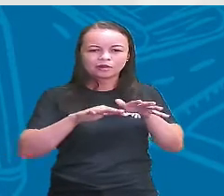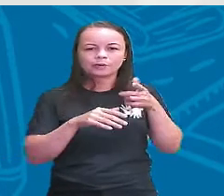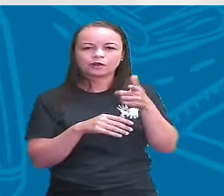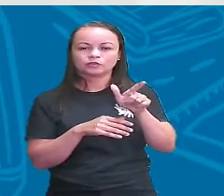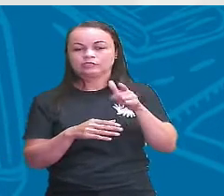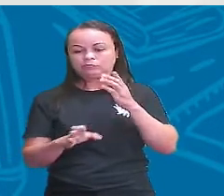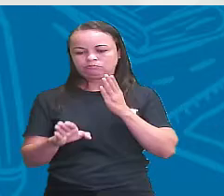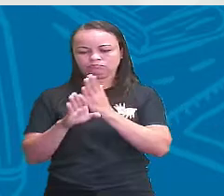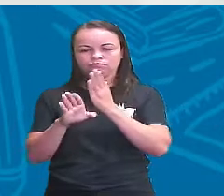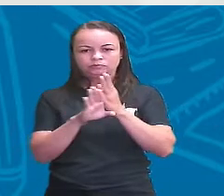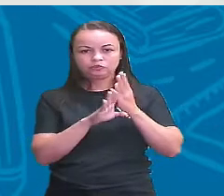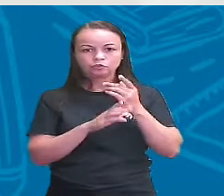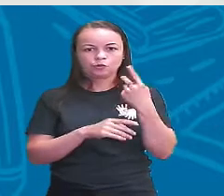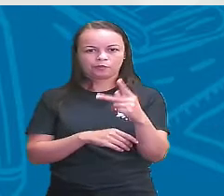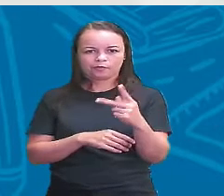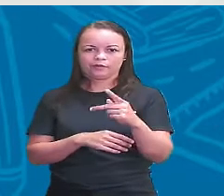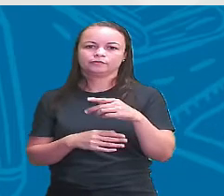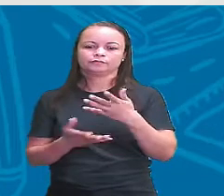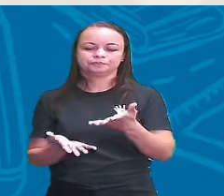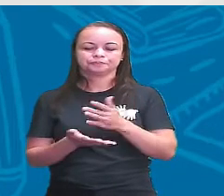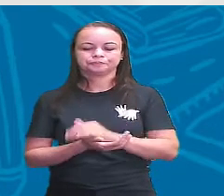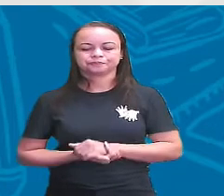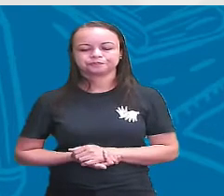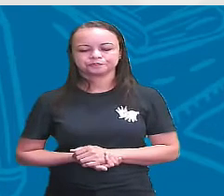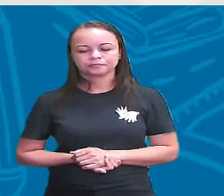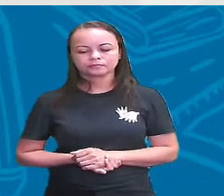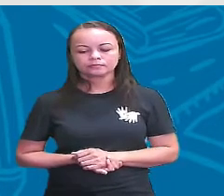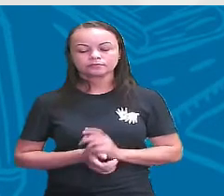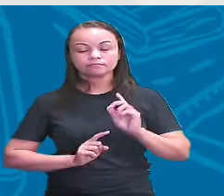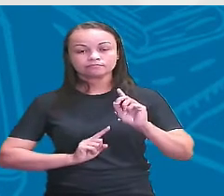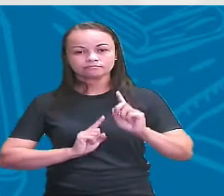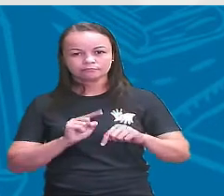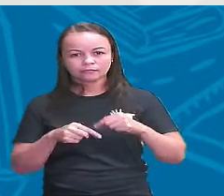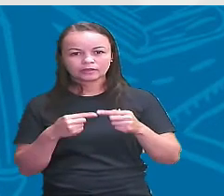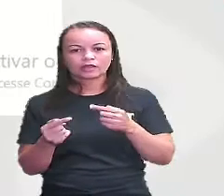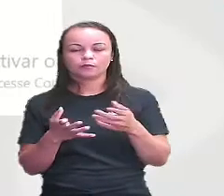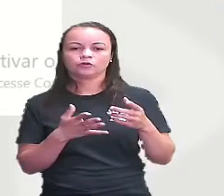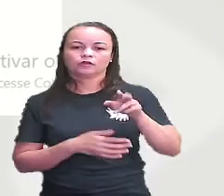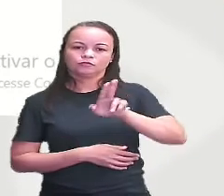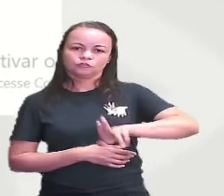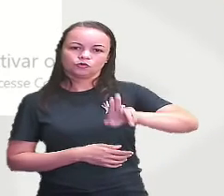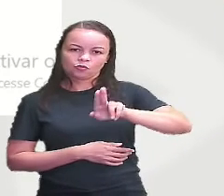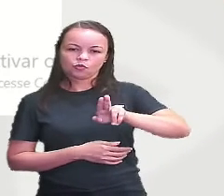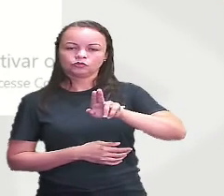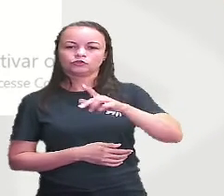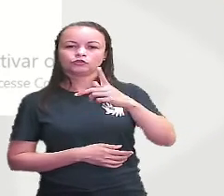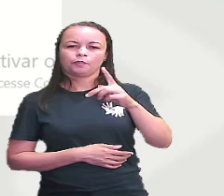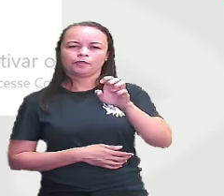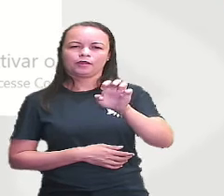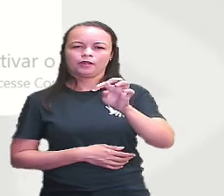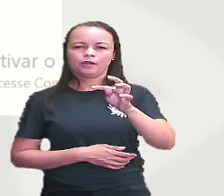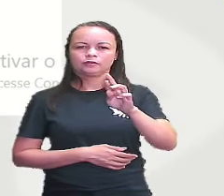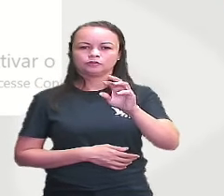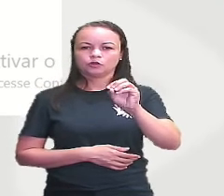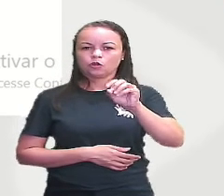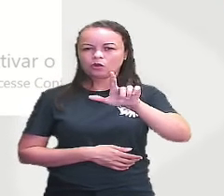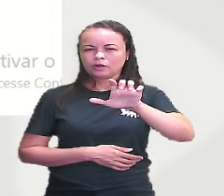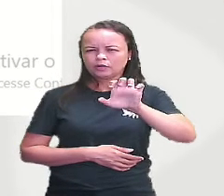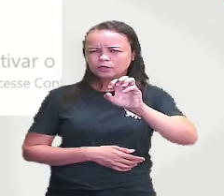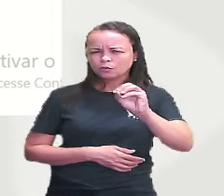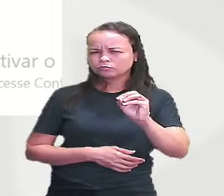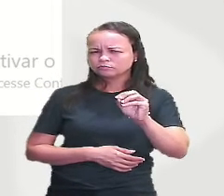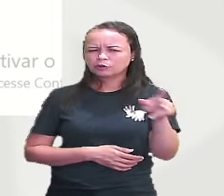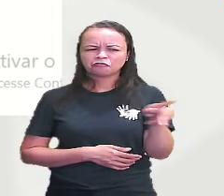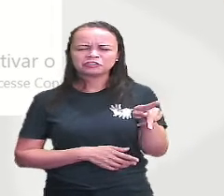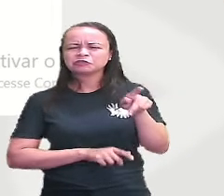eles descobriam, certo? E aí, depois, tivemos o uso do petróleo. O que é petróleo, professora? Então,